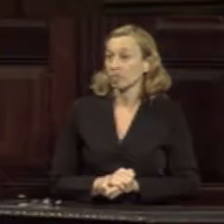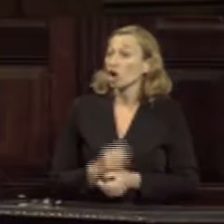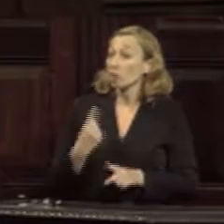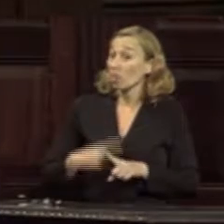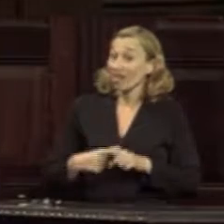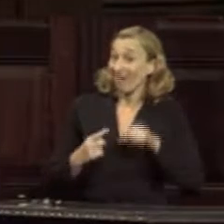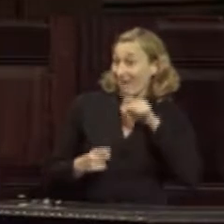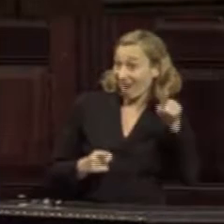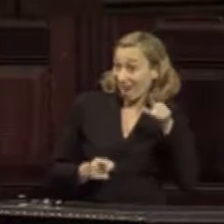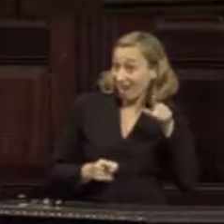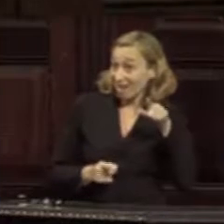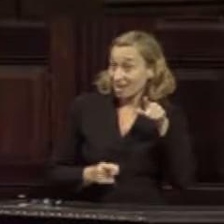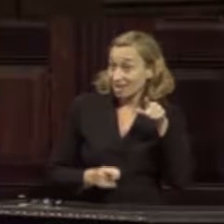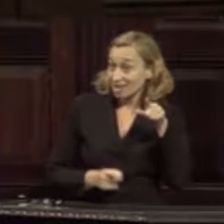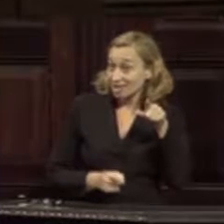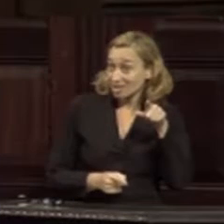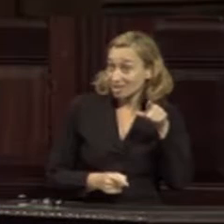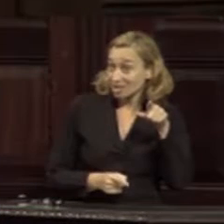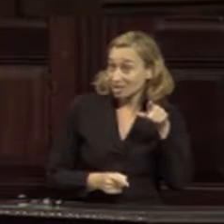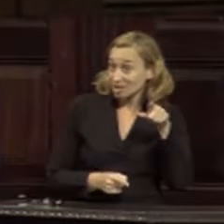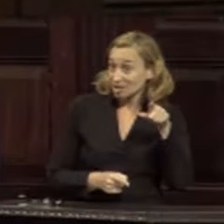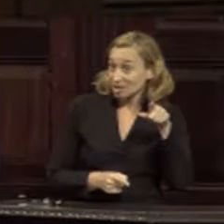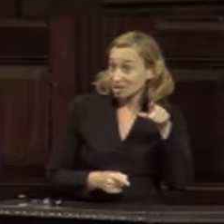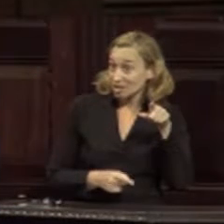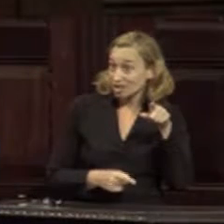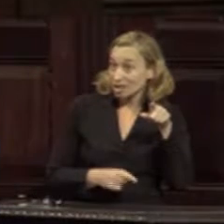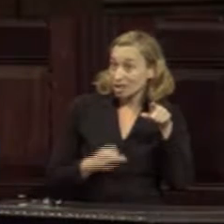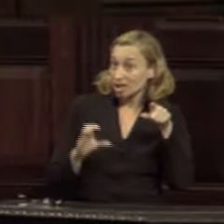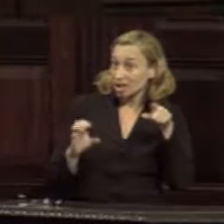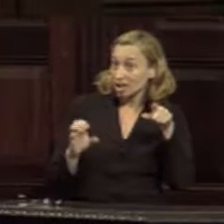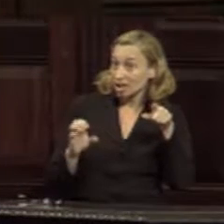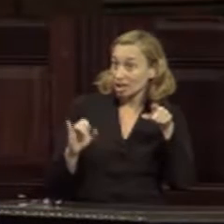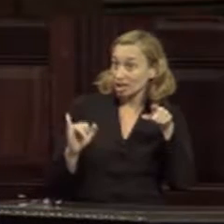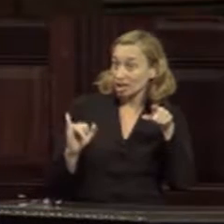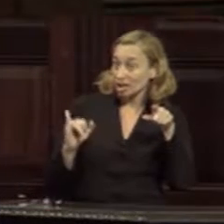Porque lá, a importação,